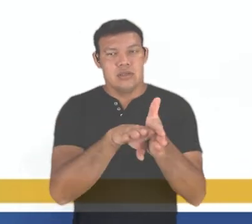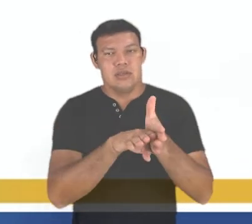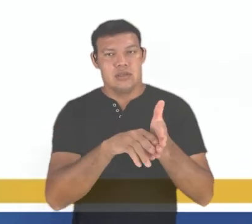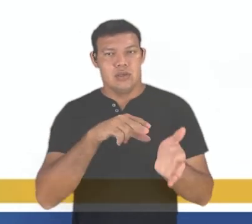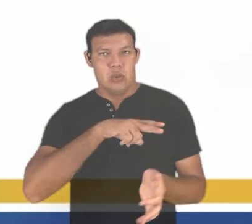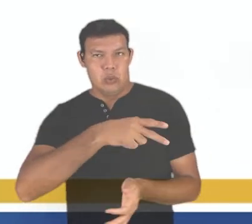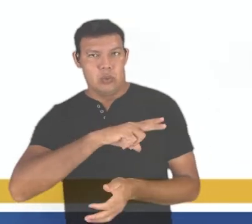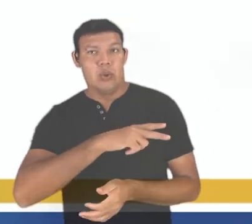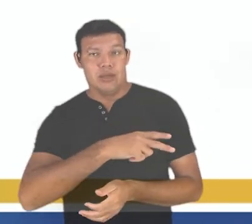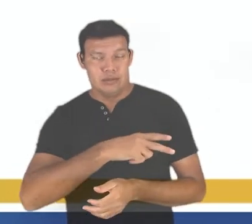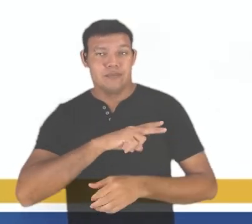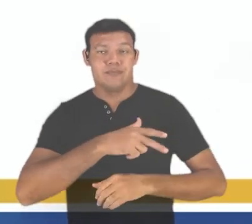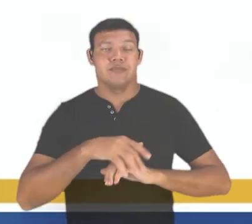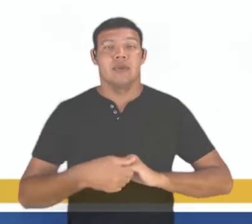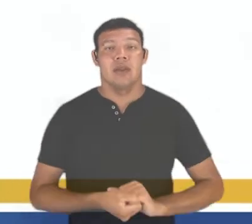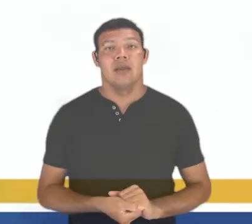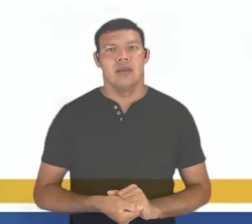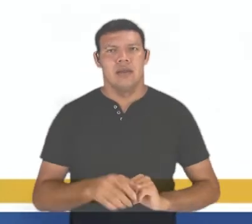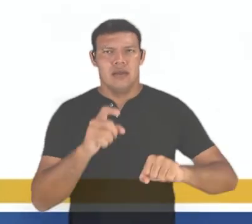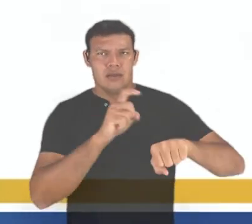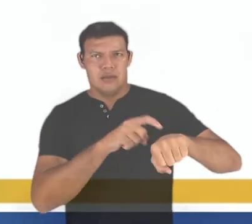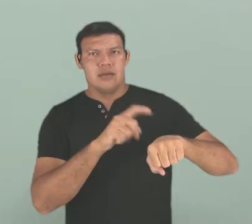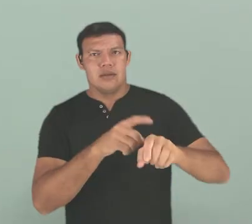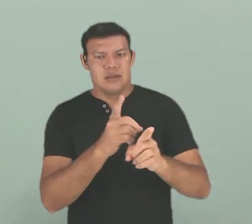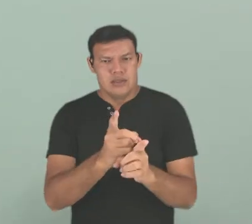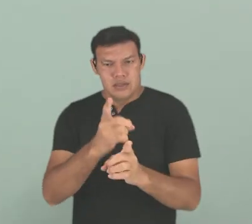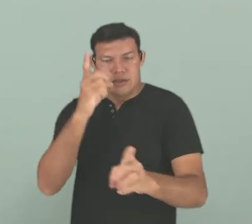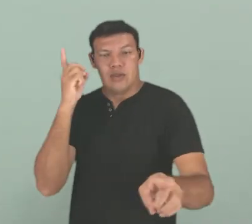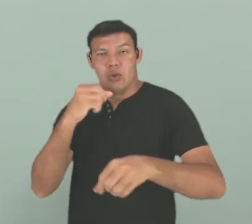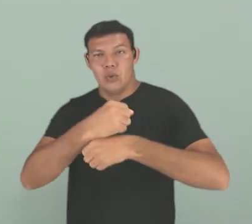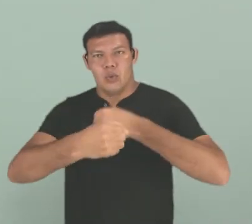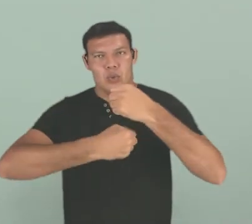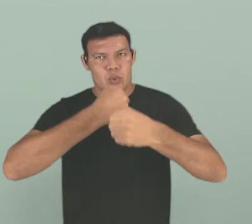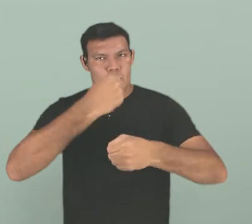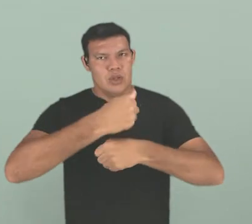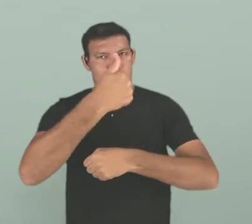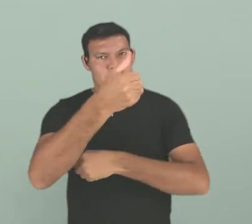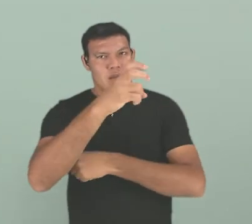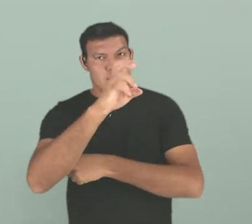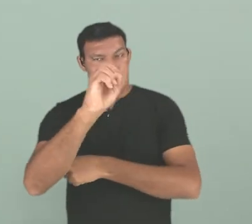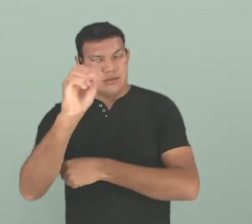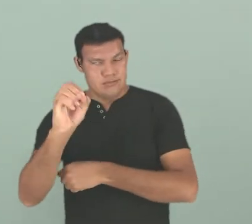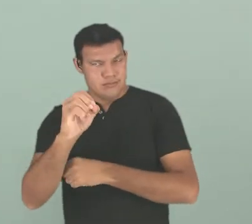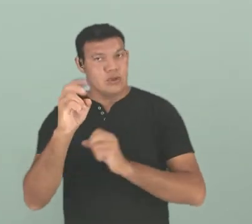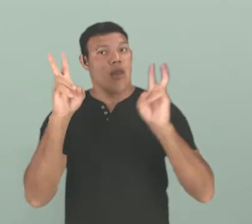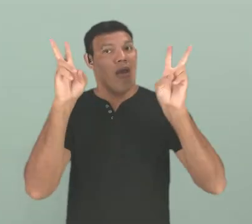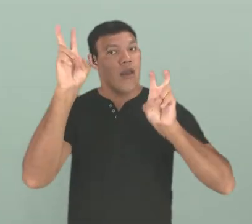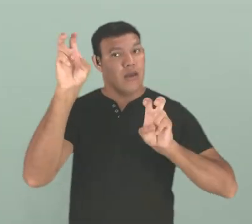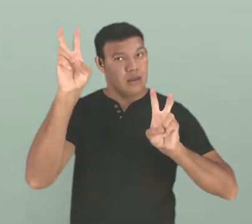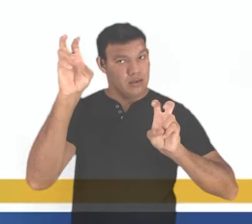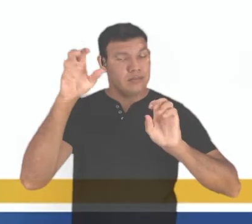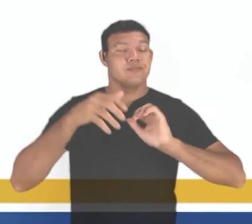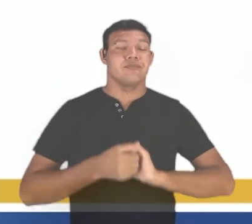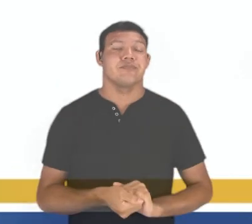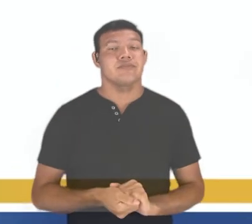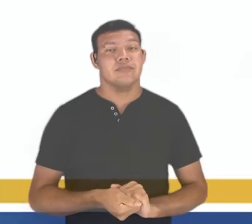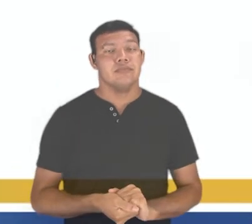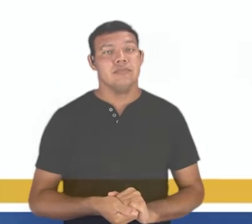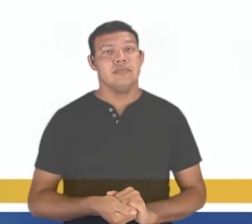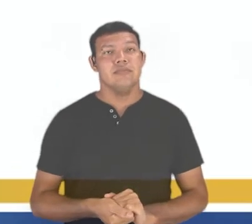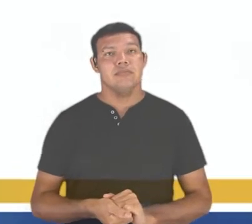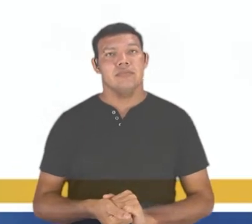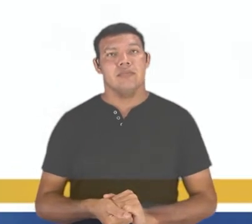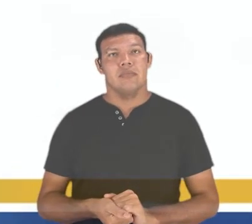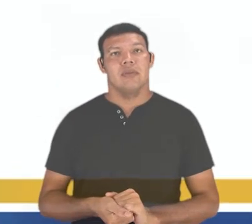cá, né? Na época do descobrimento em 1500, descobrimento entre aspas, que já morava aqui os índios. E nós temos